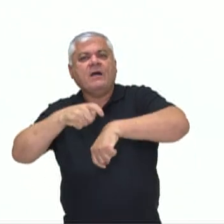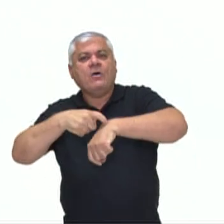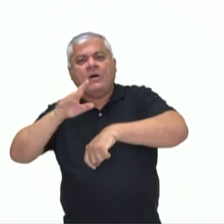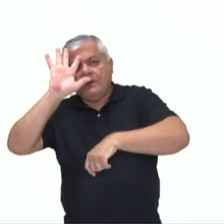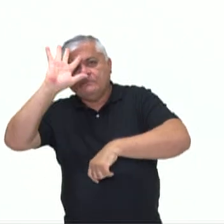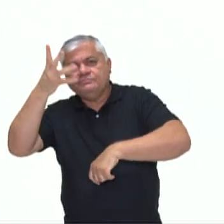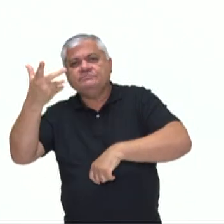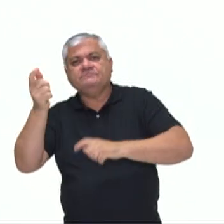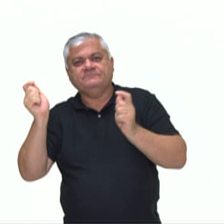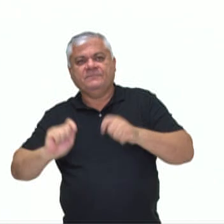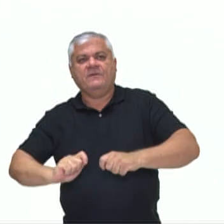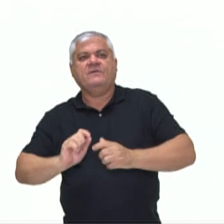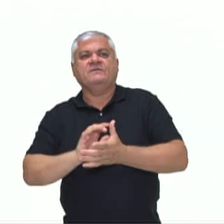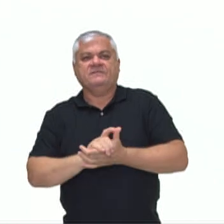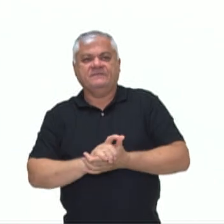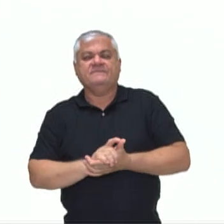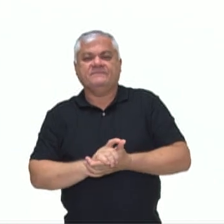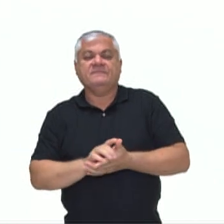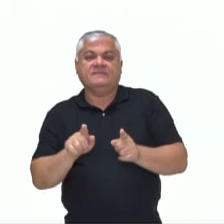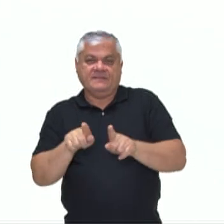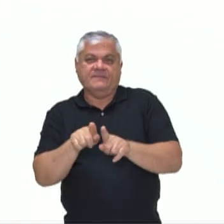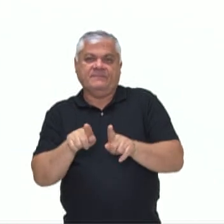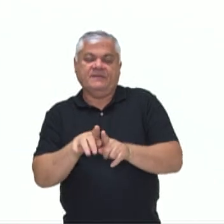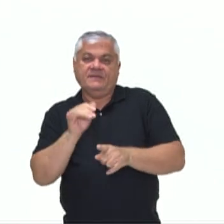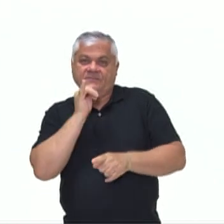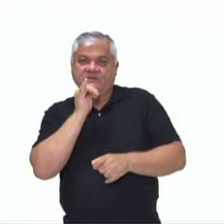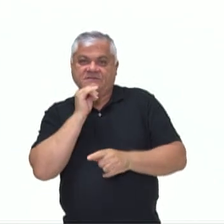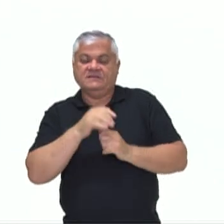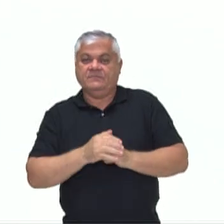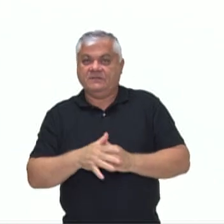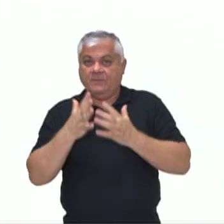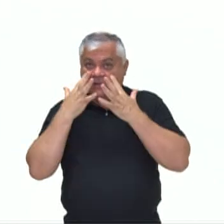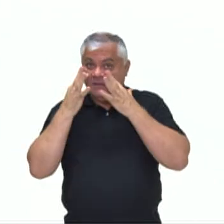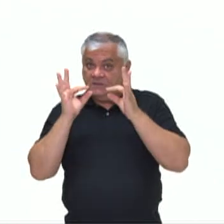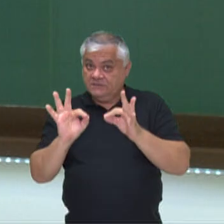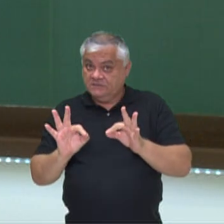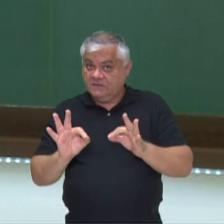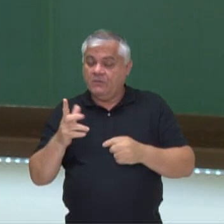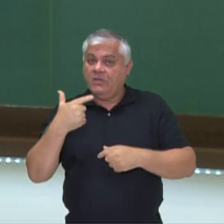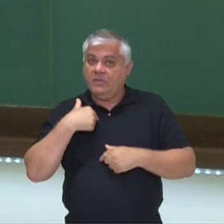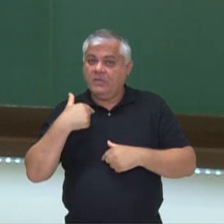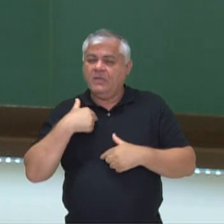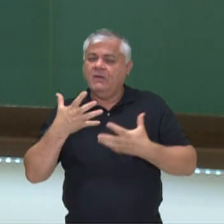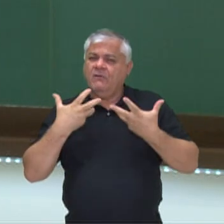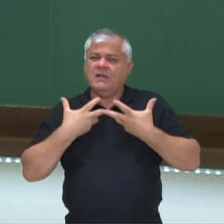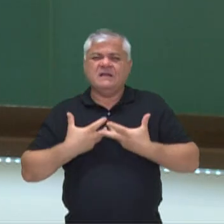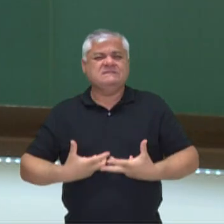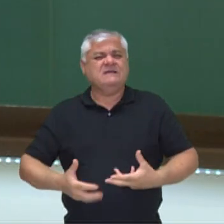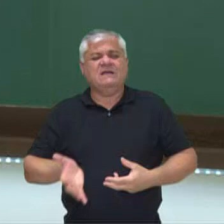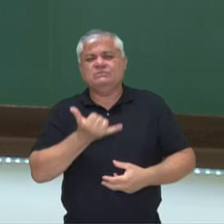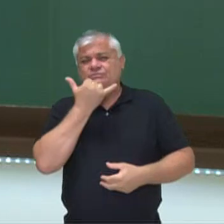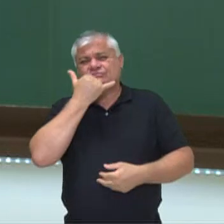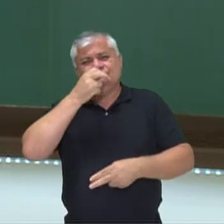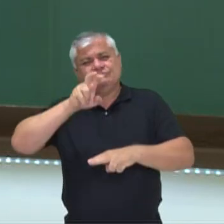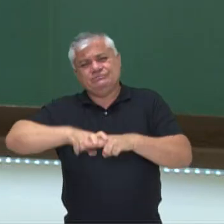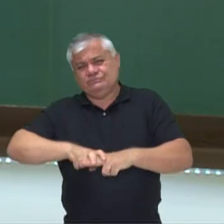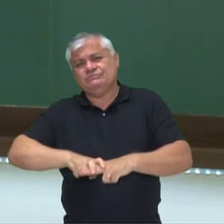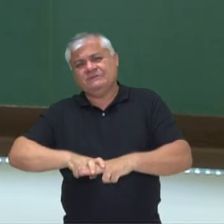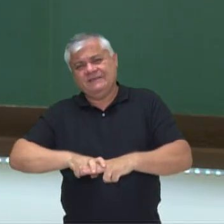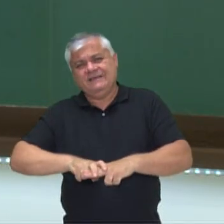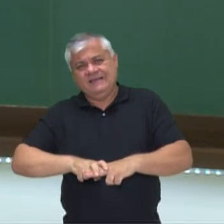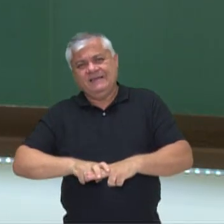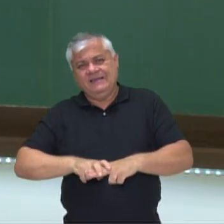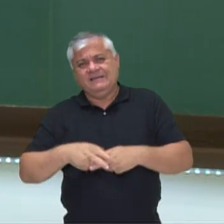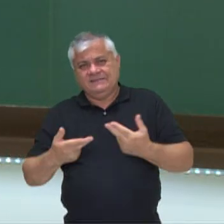am tired. I'll sit down here. Presta atenção. Eu estou cansado, eu vou sentar. Ao invés de ser I will,